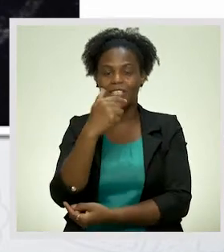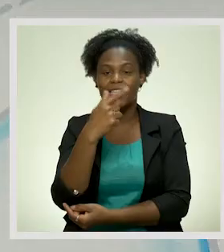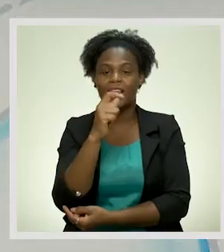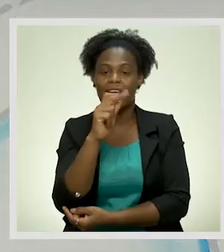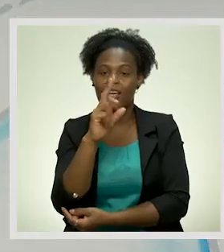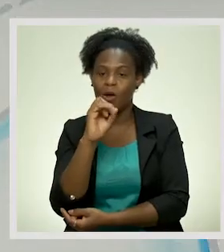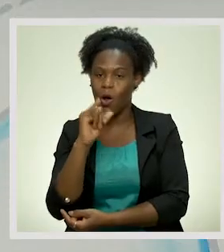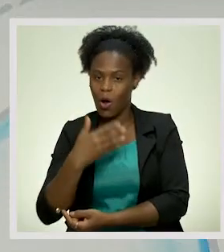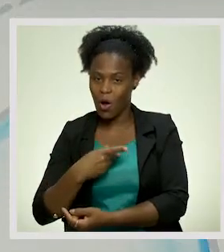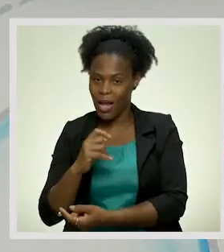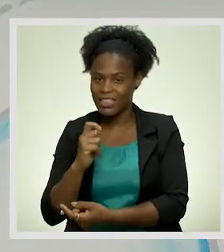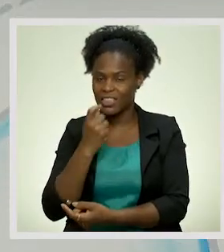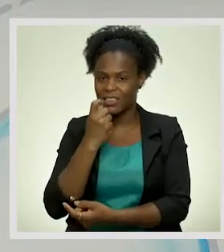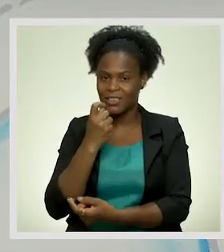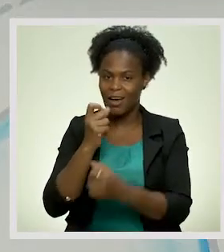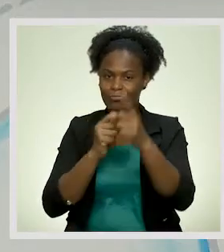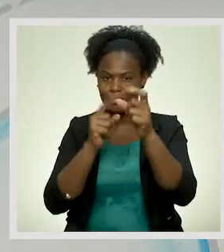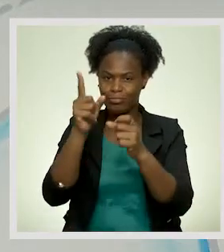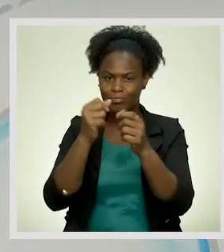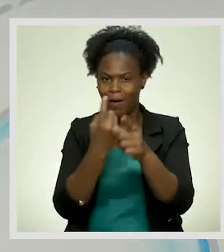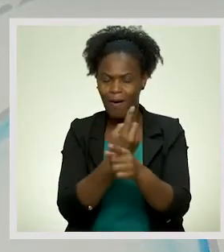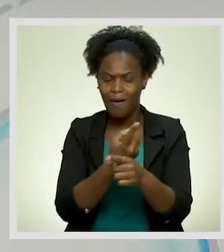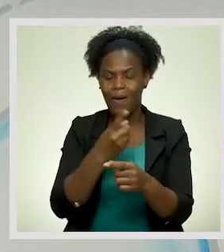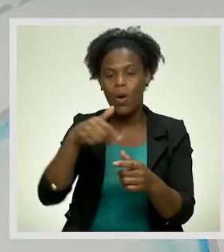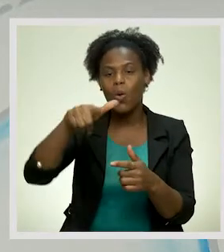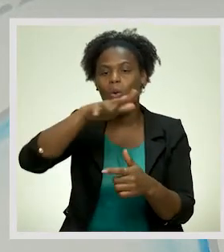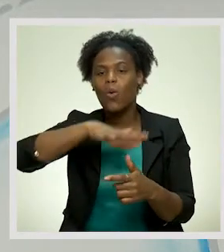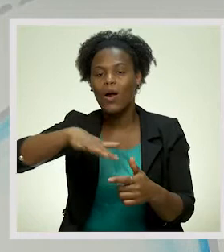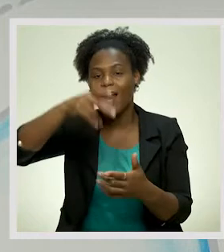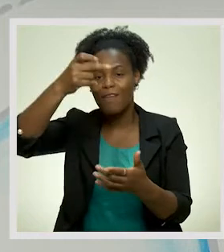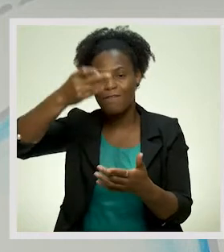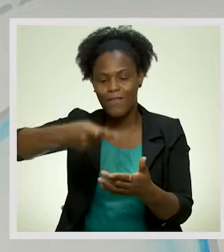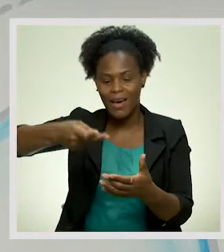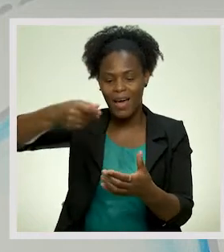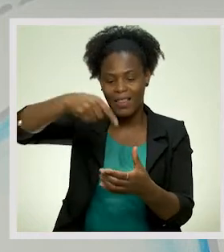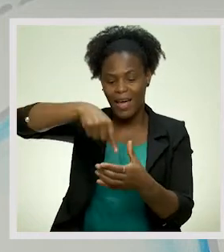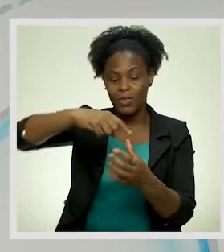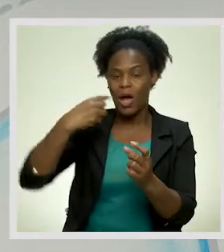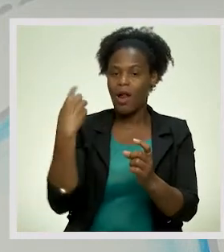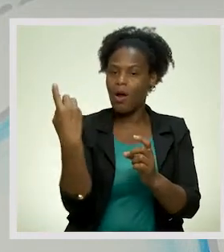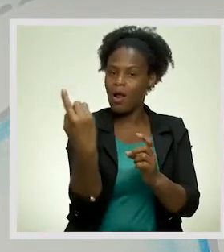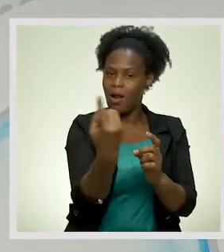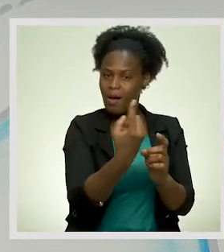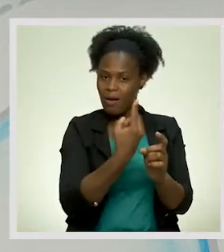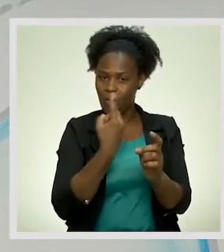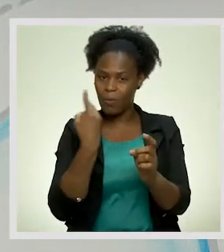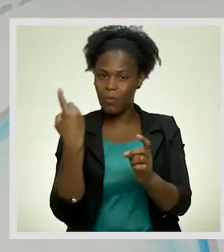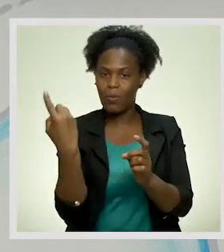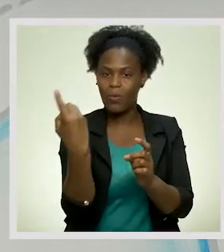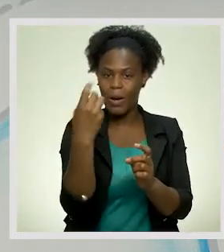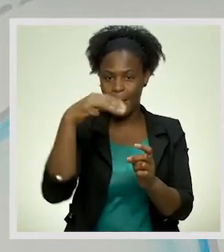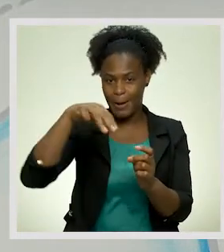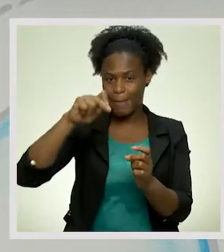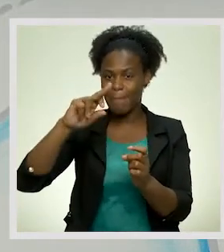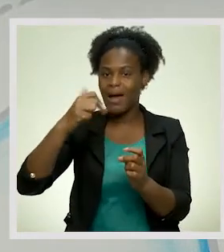um lugar que fica entre a órbita de Marte e a órbita